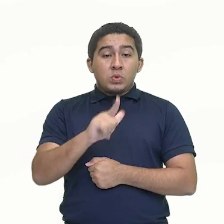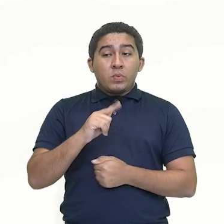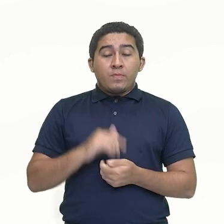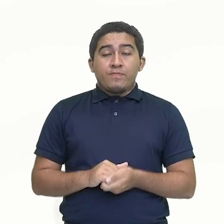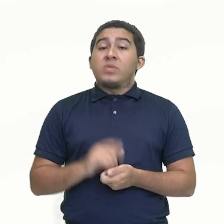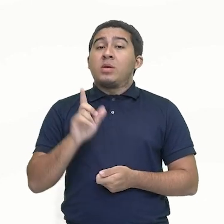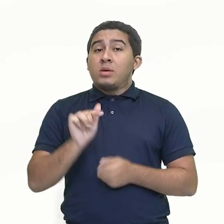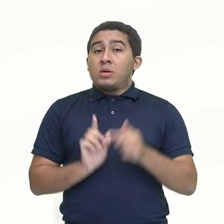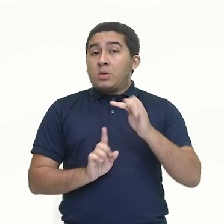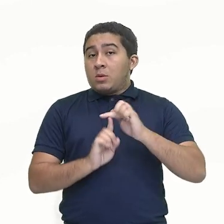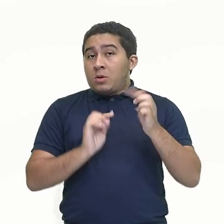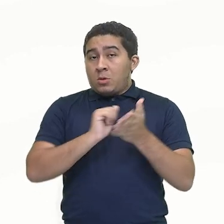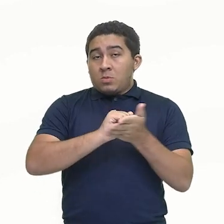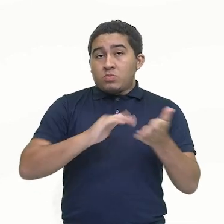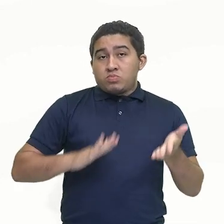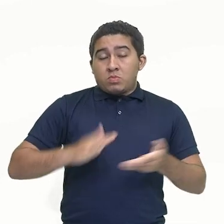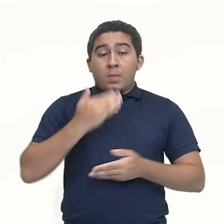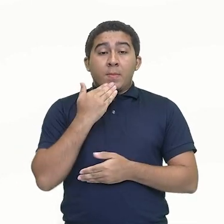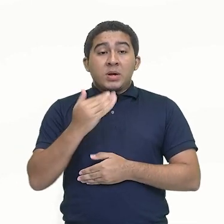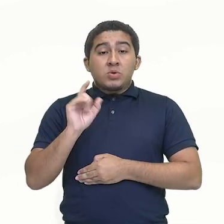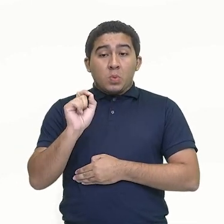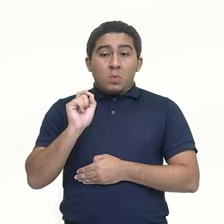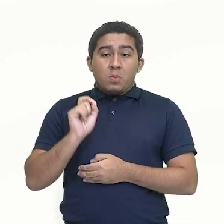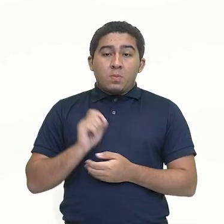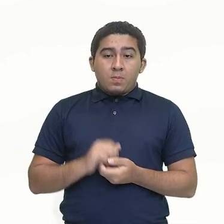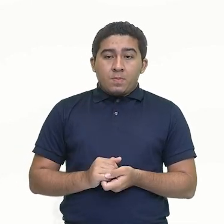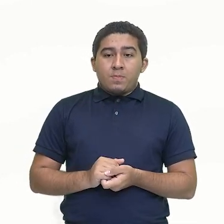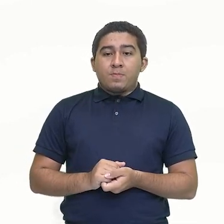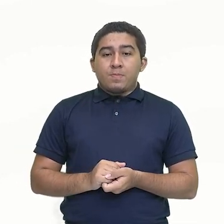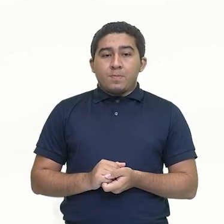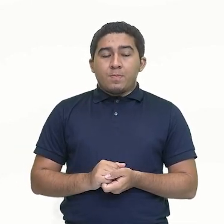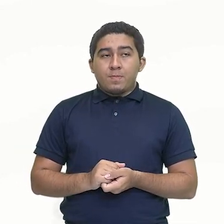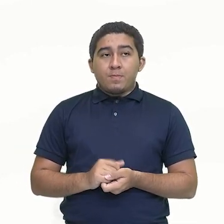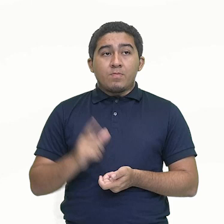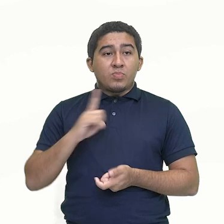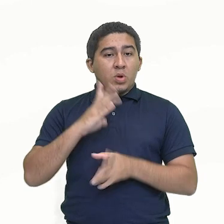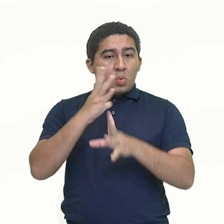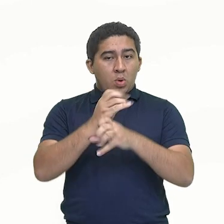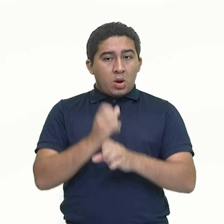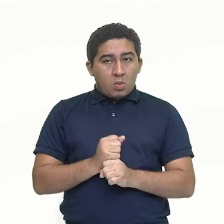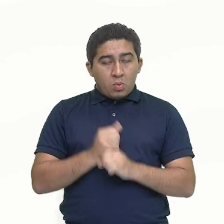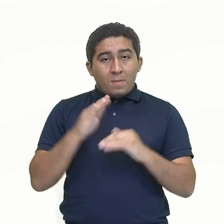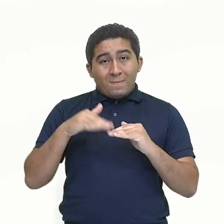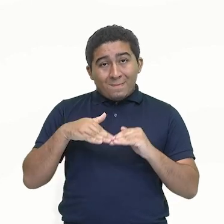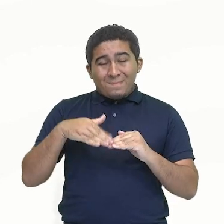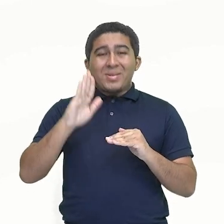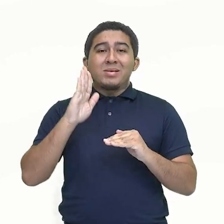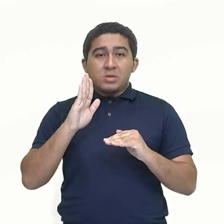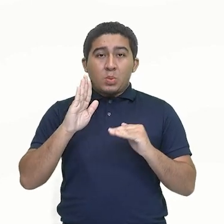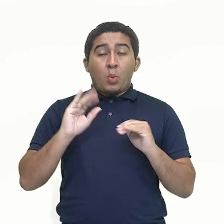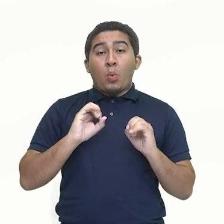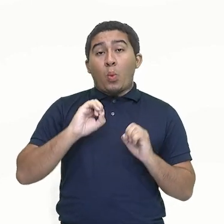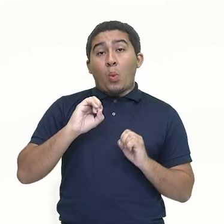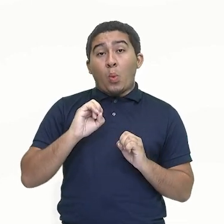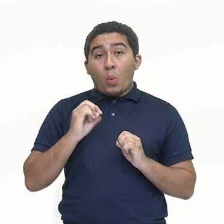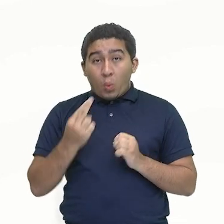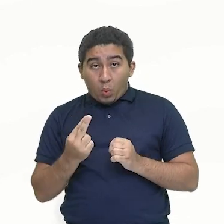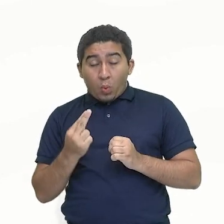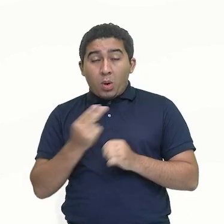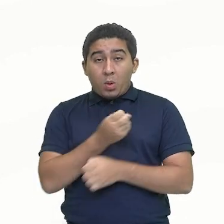Esse tipo de exercício ele vai pedir ou o cálculo do lucro máximo, ou então